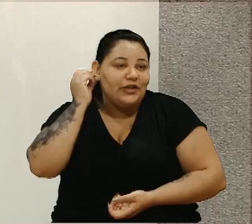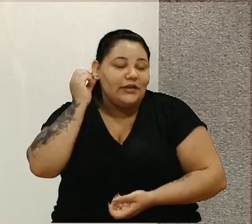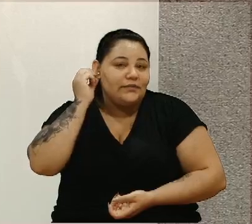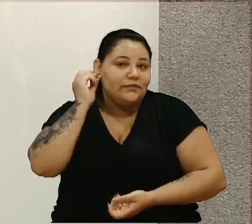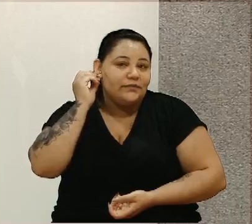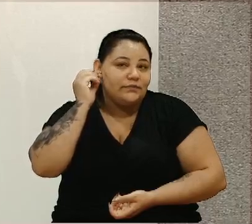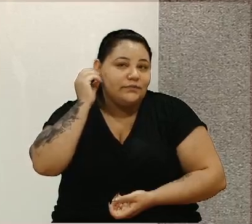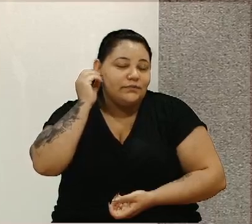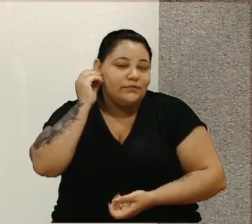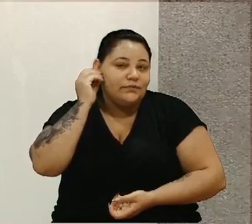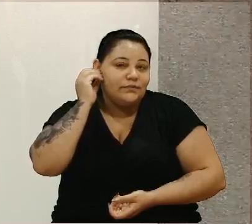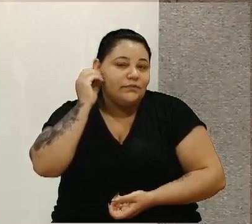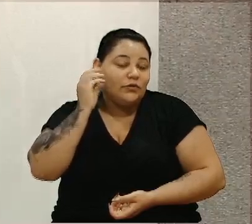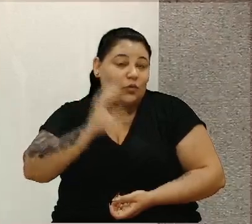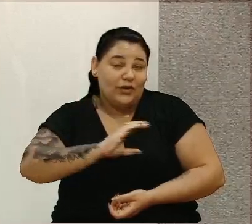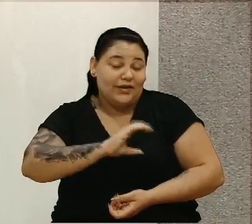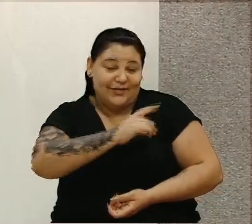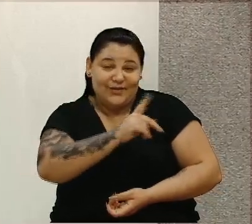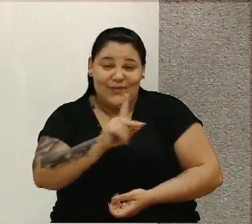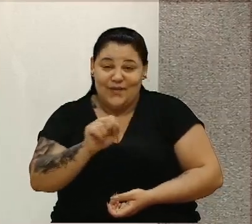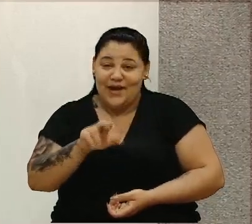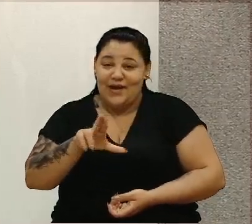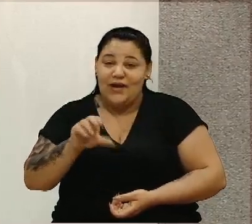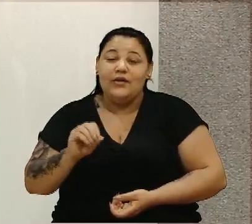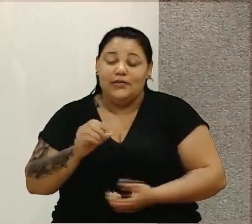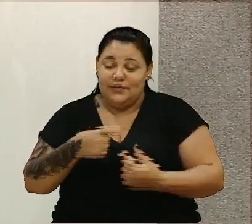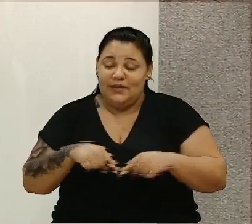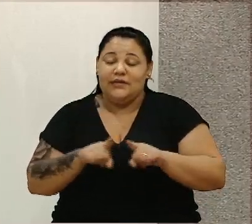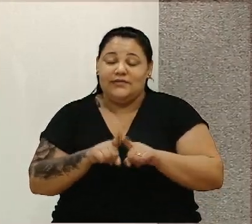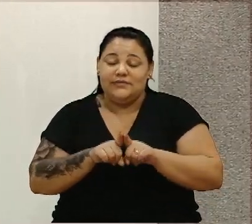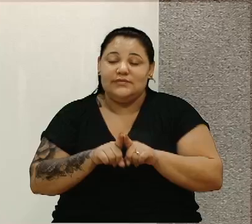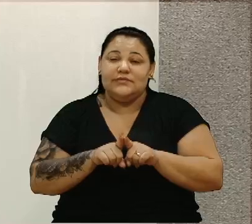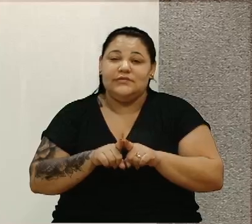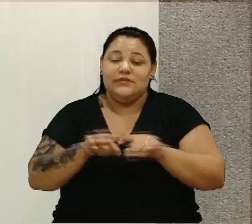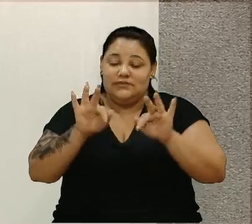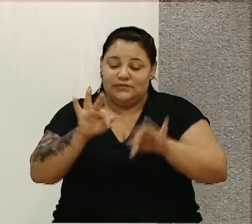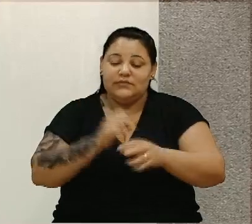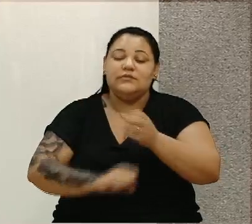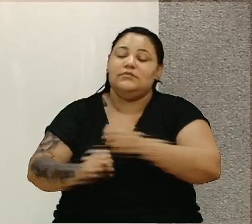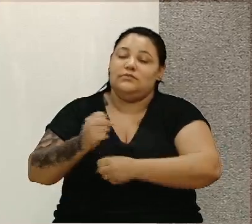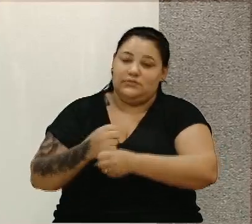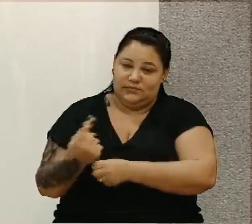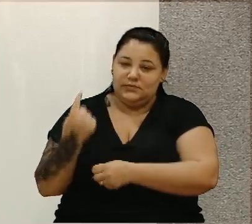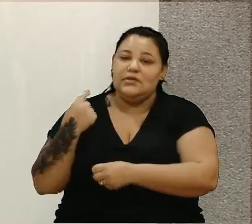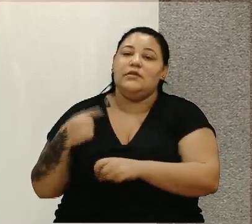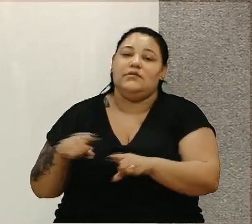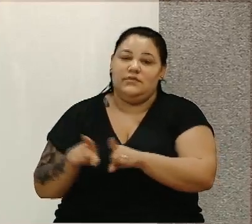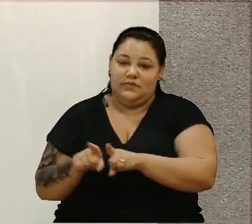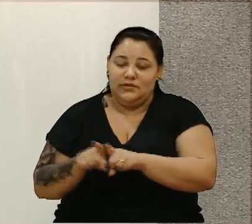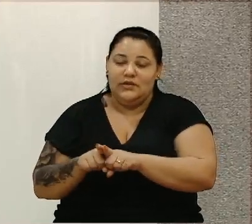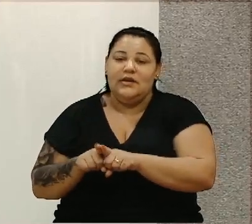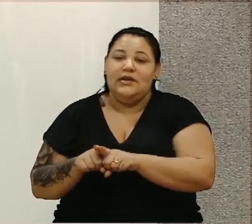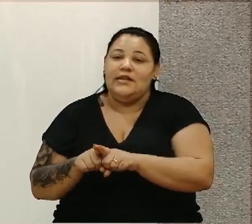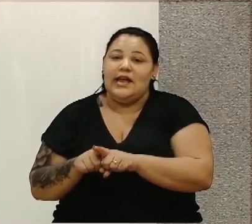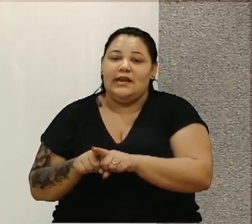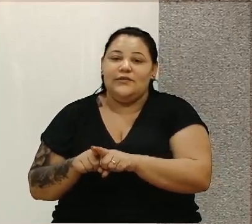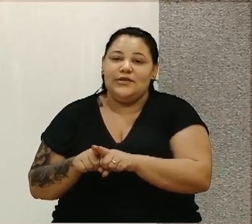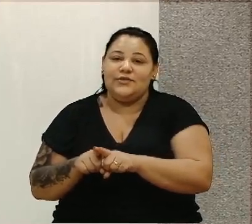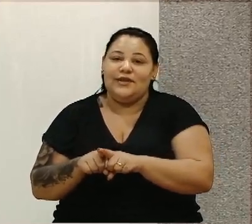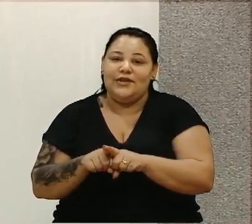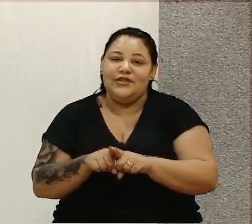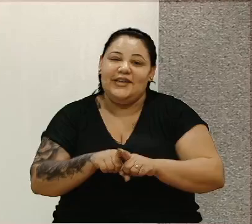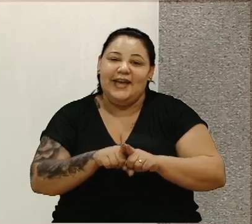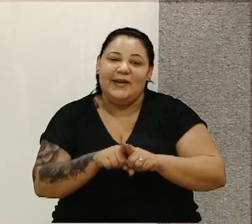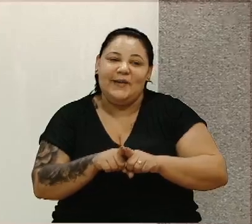Paulo era o coordenador à época ainda, né, o pastor Matheus assumiu no final do ano passado, né, pastor Matheus, esta coordenação frente